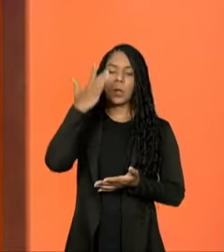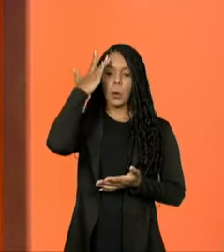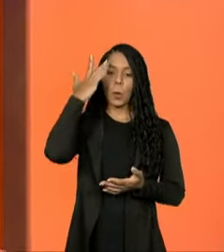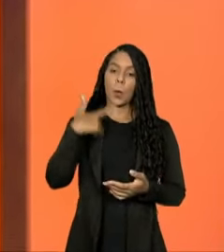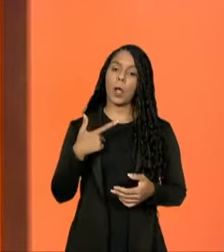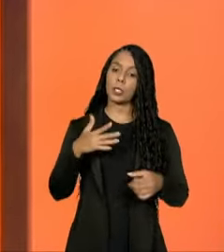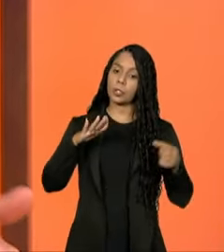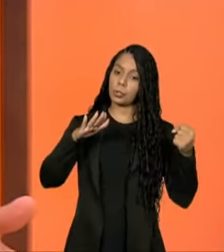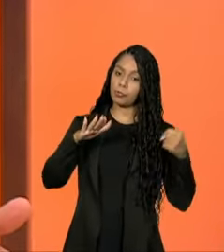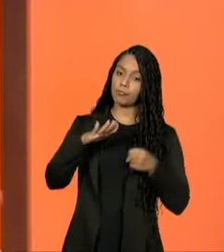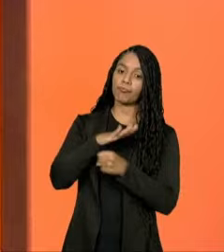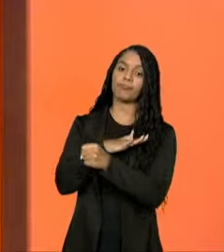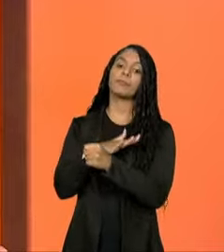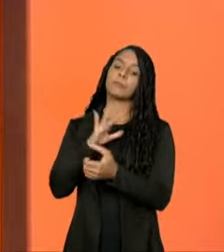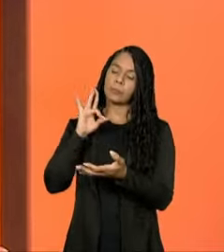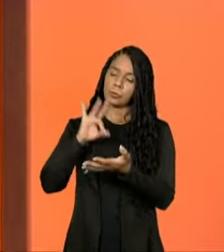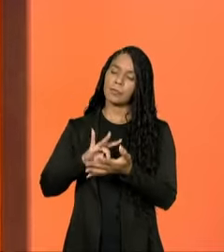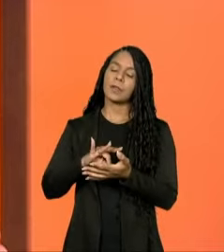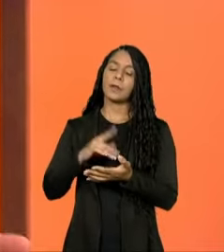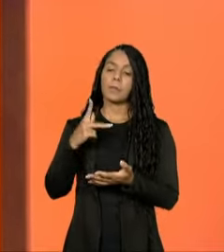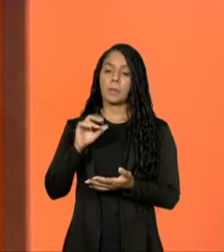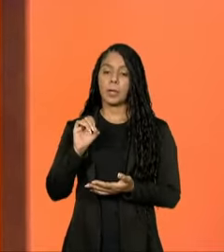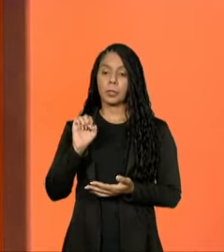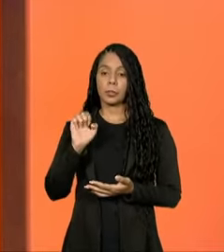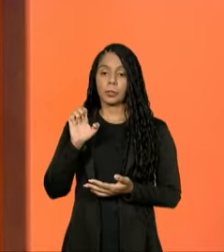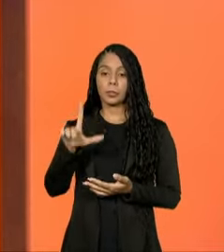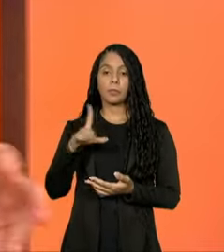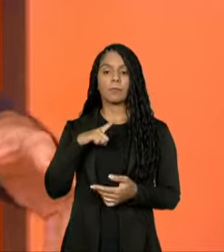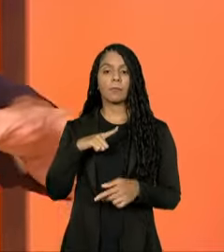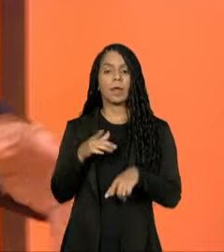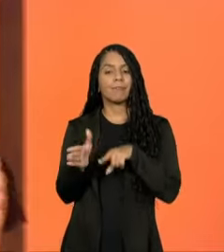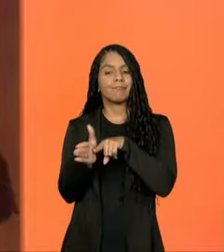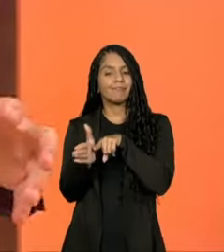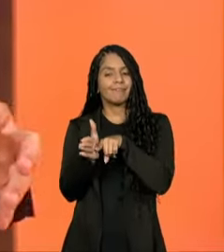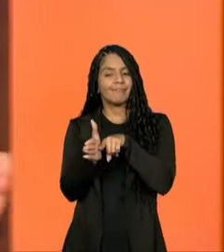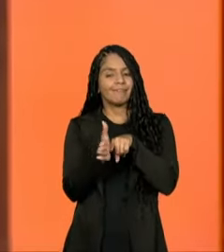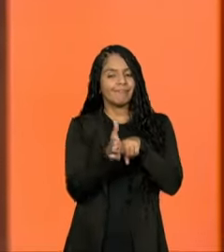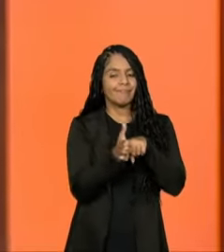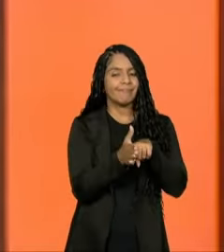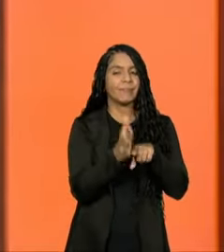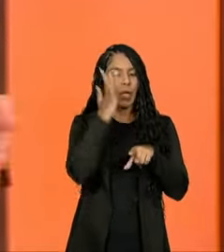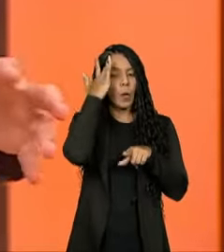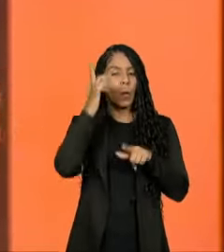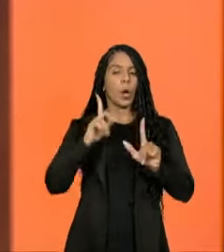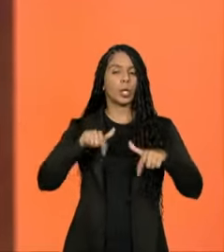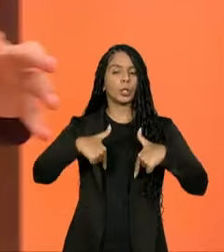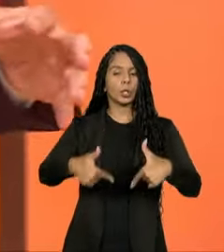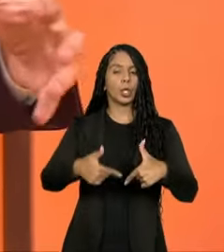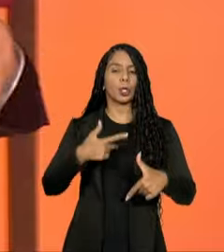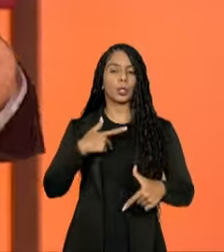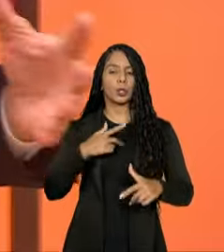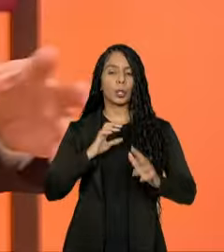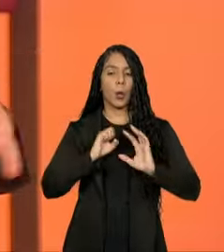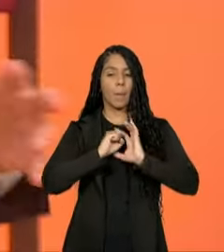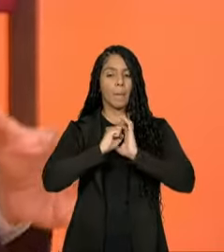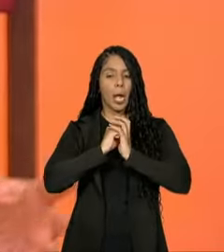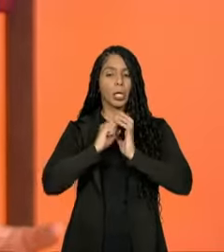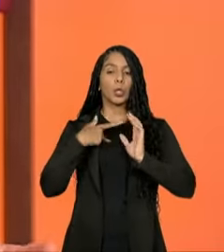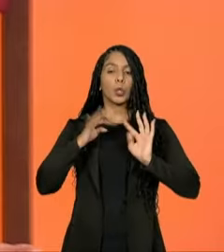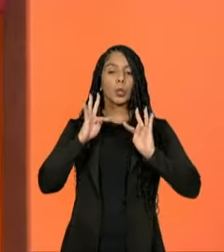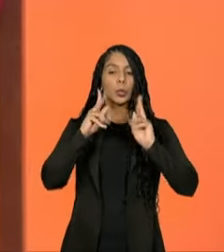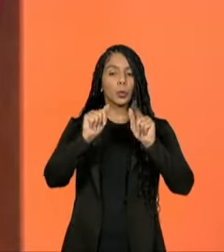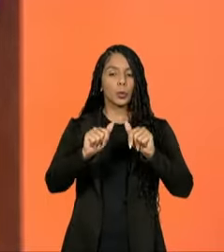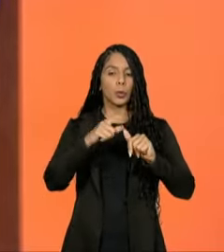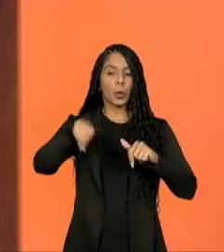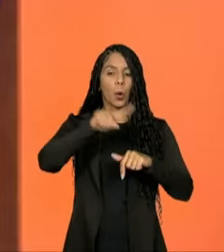entra e ele é infiltrado de fato. Agora, para monitorar, eu acho que as ações do partido, ou da oposição, etc.